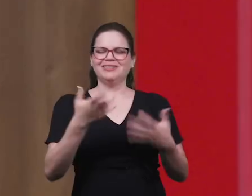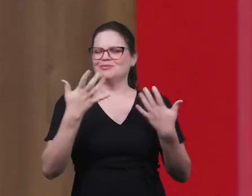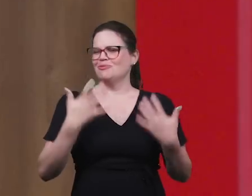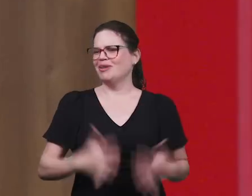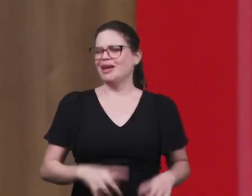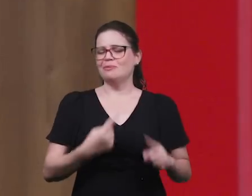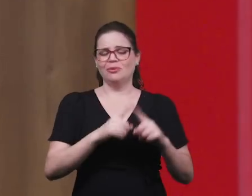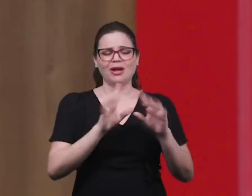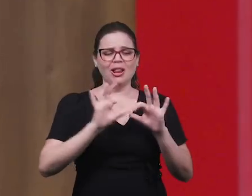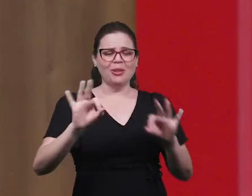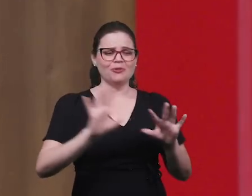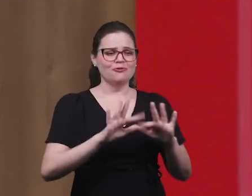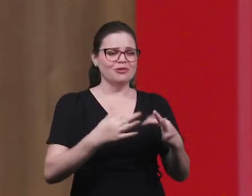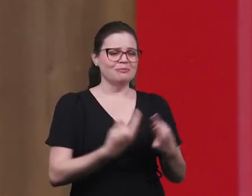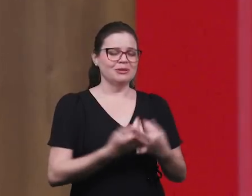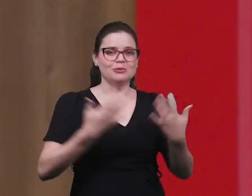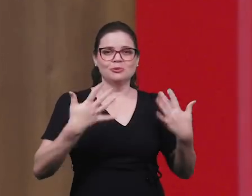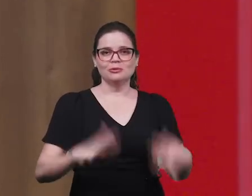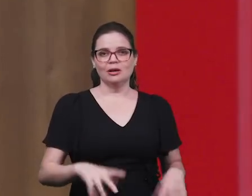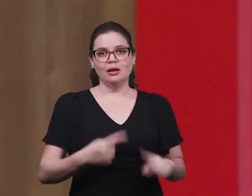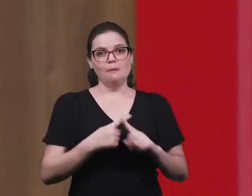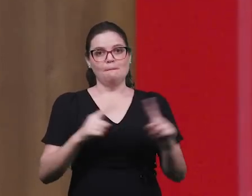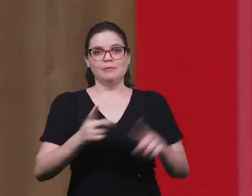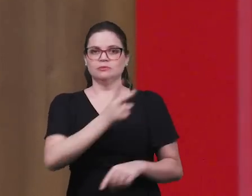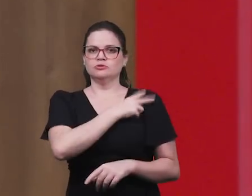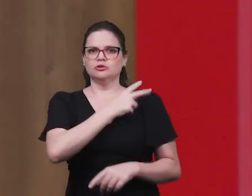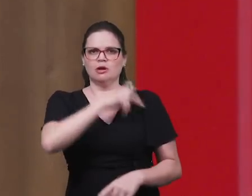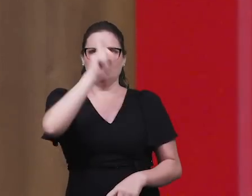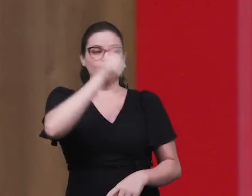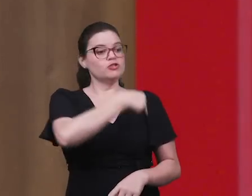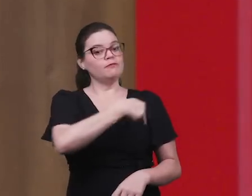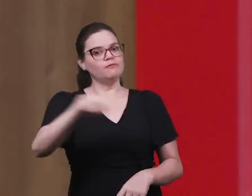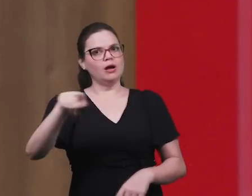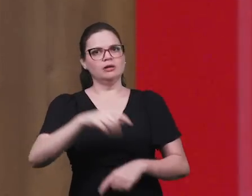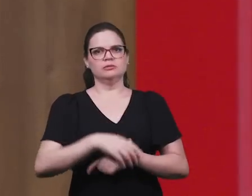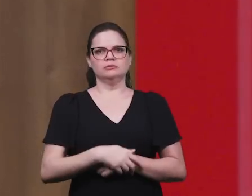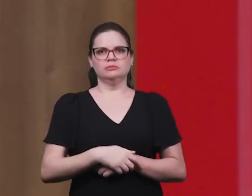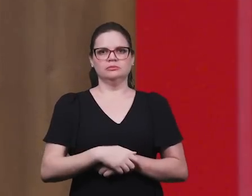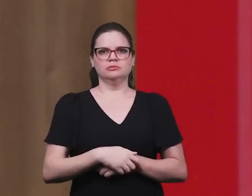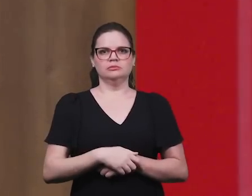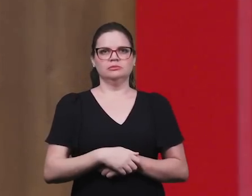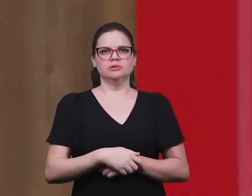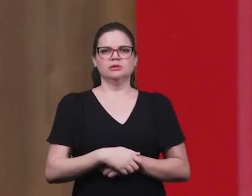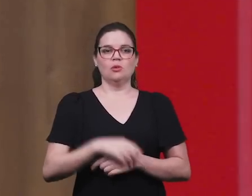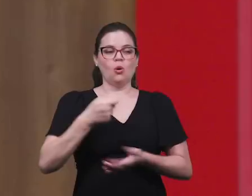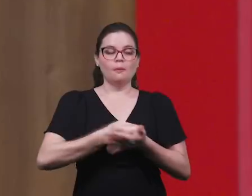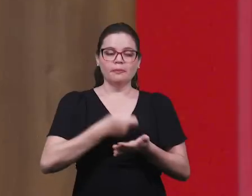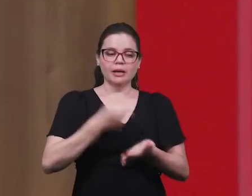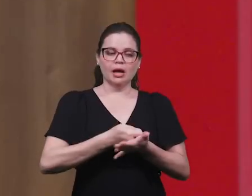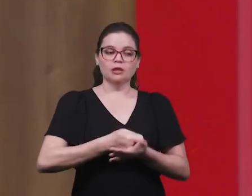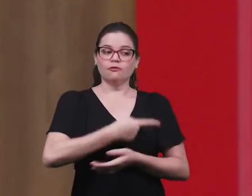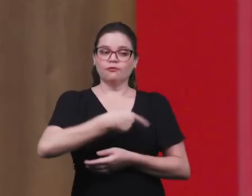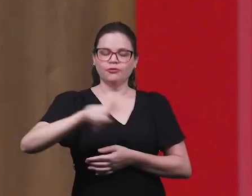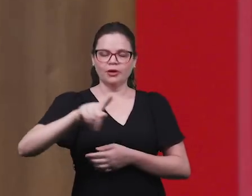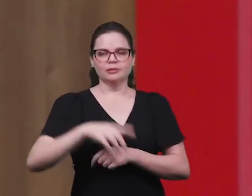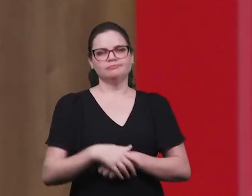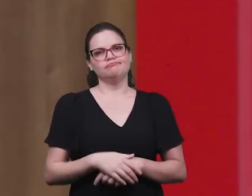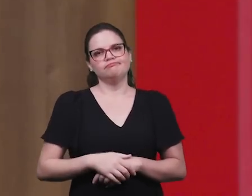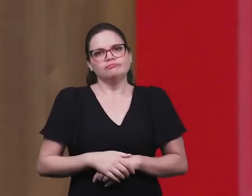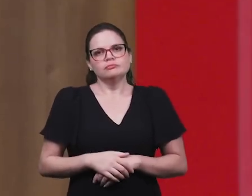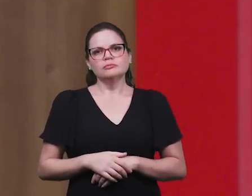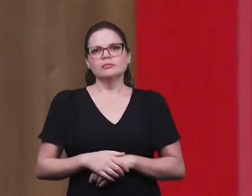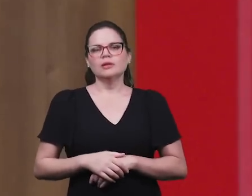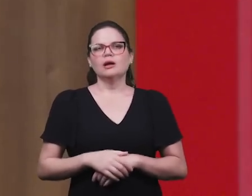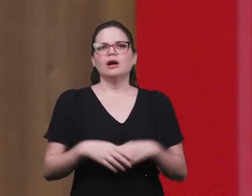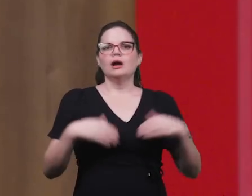missão. Mas o trabalho dele foi lá e disse: não, você tem que ir. E ele conversando, eu tomei ciência